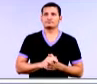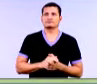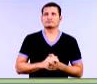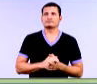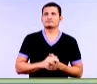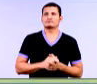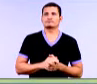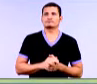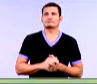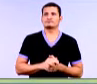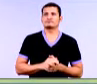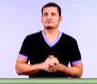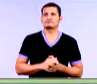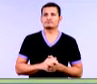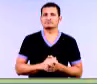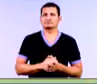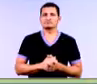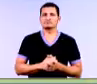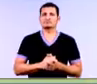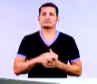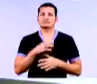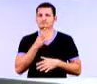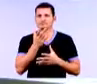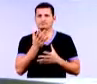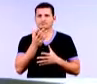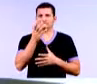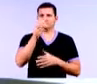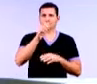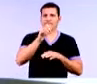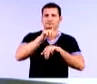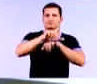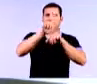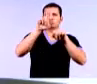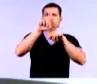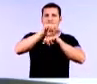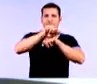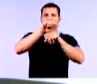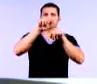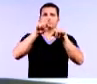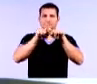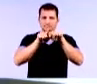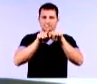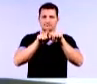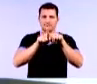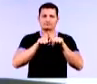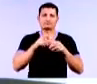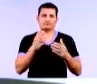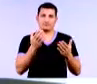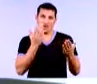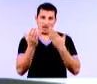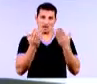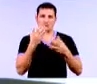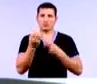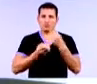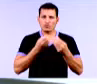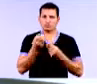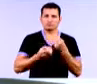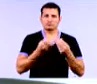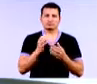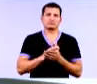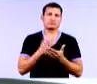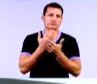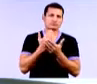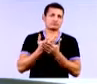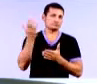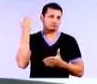Bom, quando a gente fala dos algoritmos e quando a gente faz uma análise de como a gente deve proceder, na última aula a gente falou,